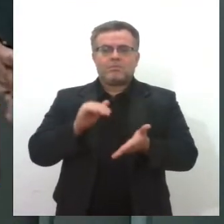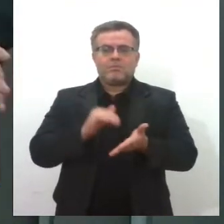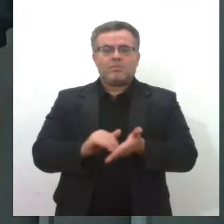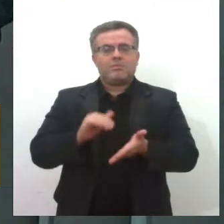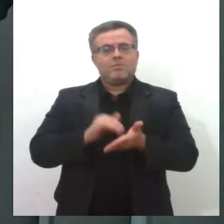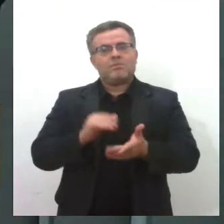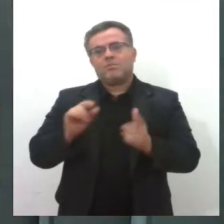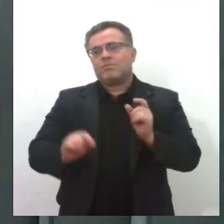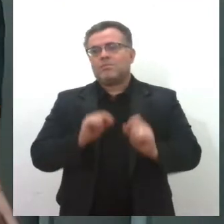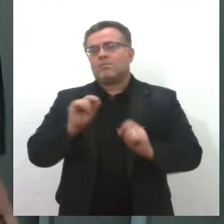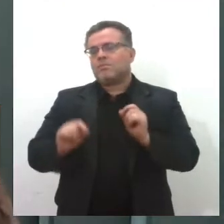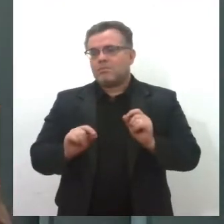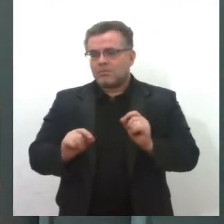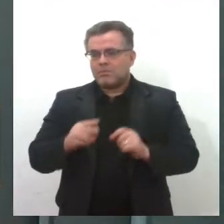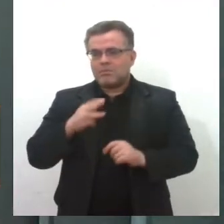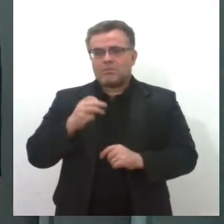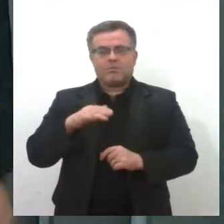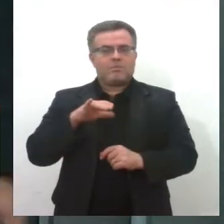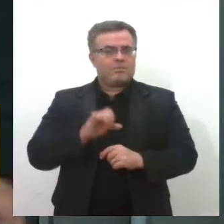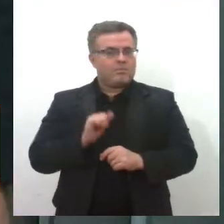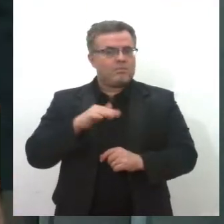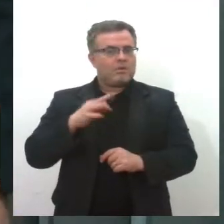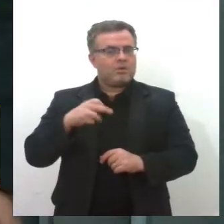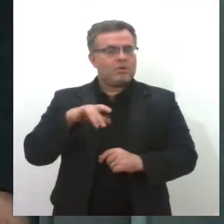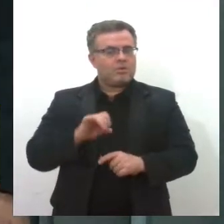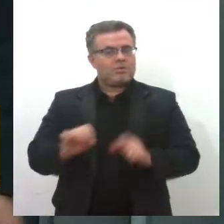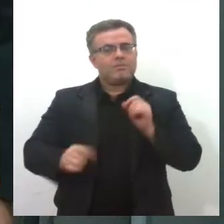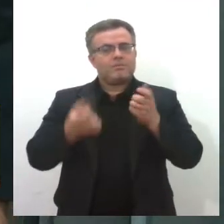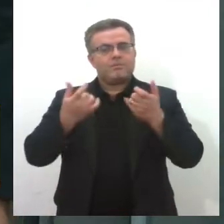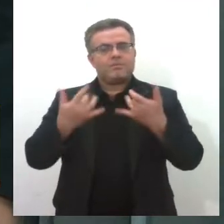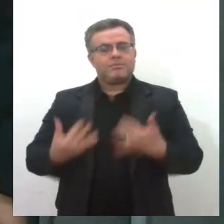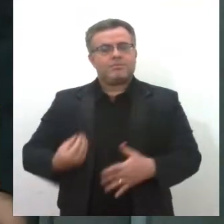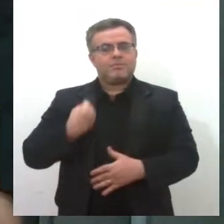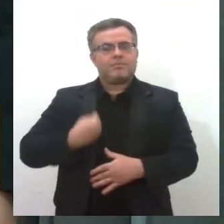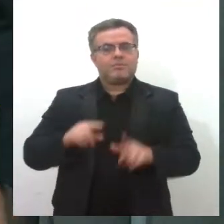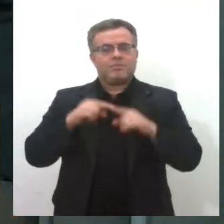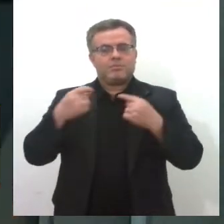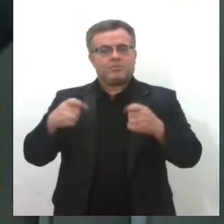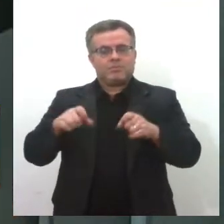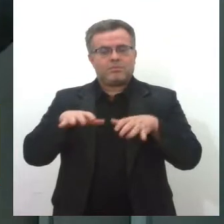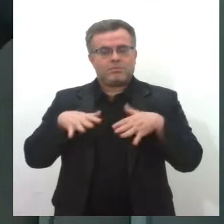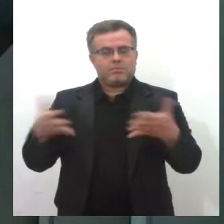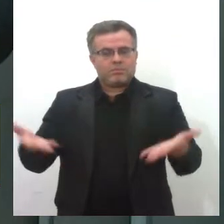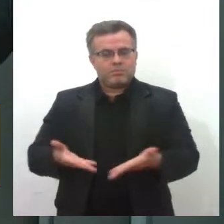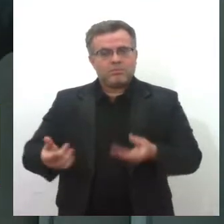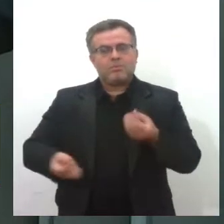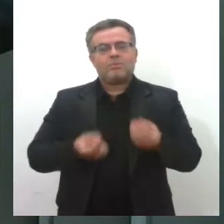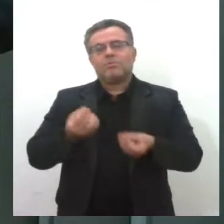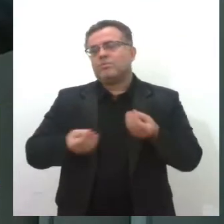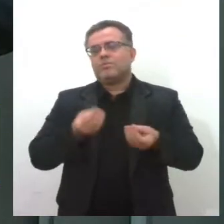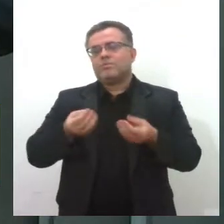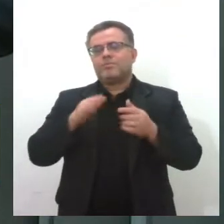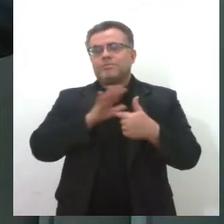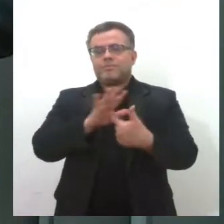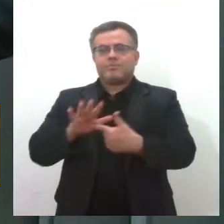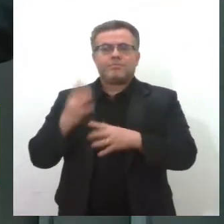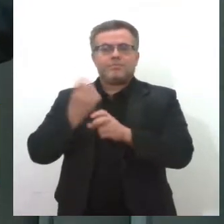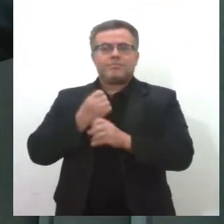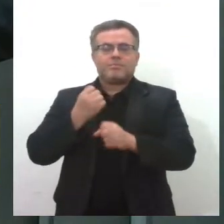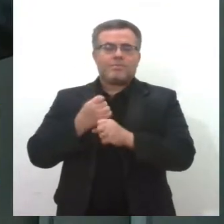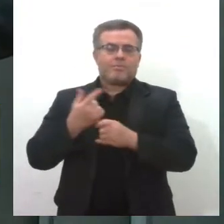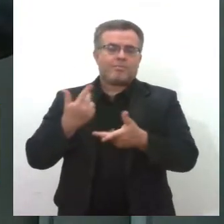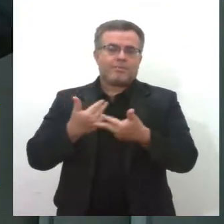Marco Antônio Queiroz, participou da sessão de hoje na Assembleia Legislativa de Sergipe. Ele trouxe a prestação de contas da